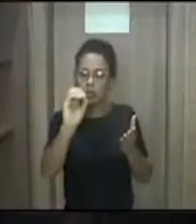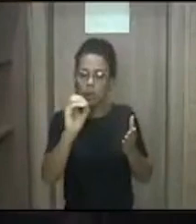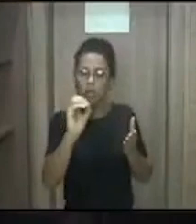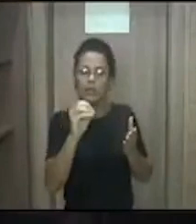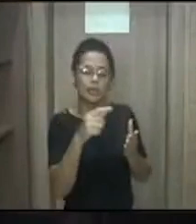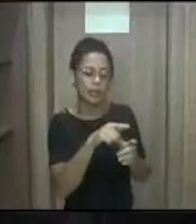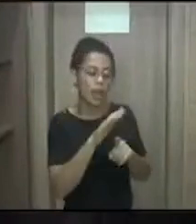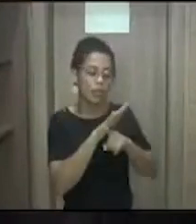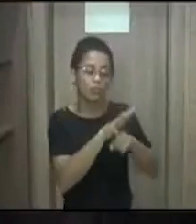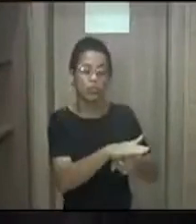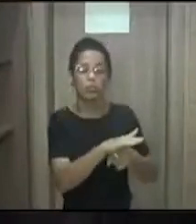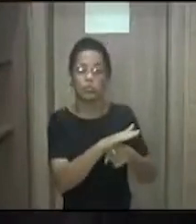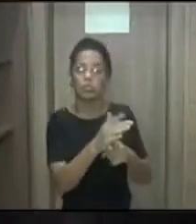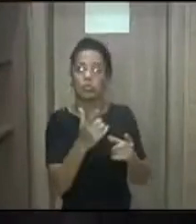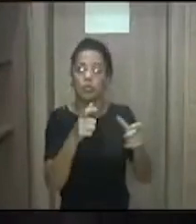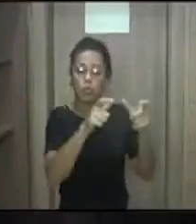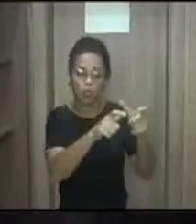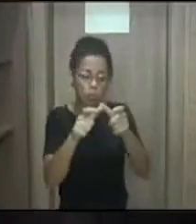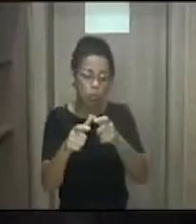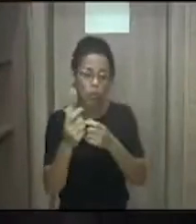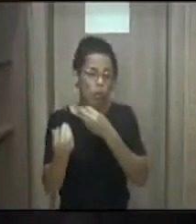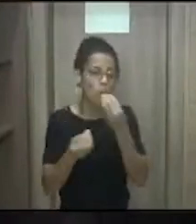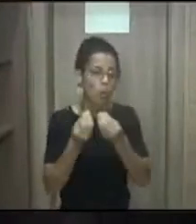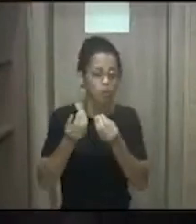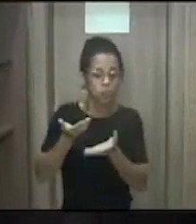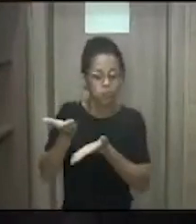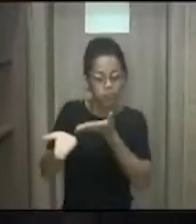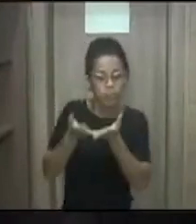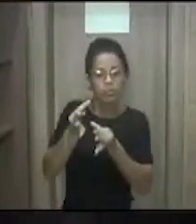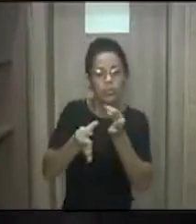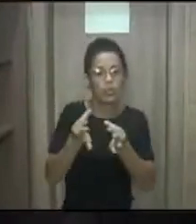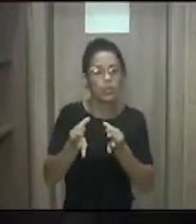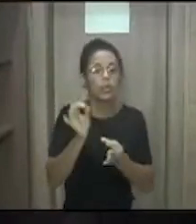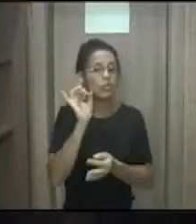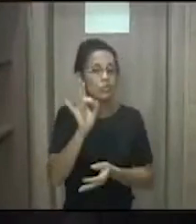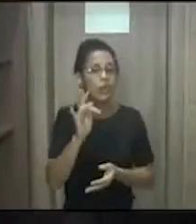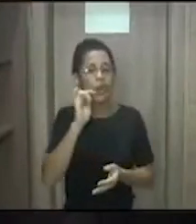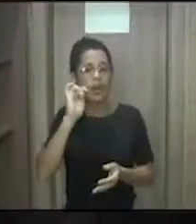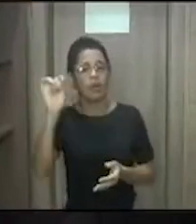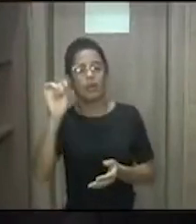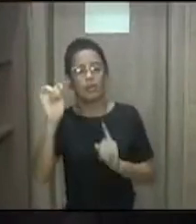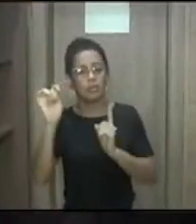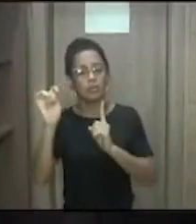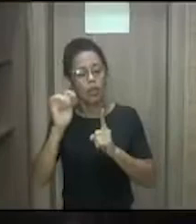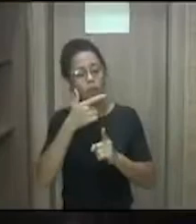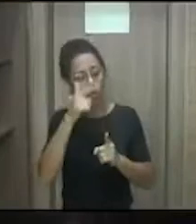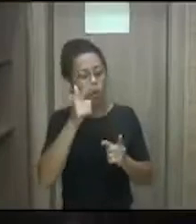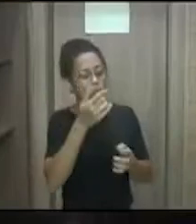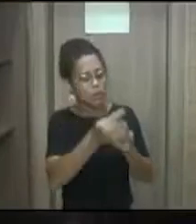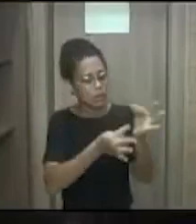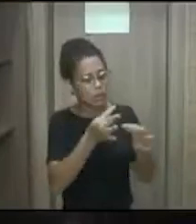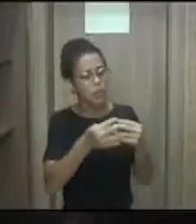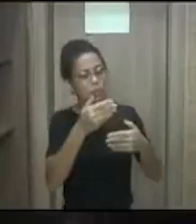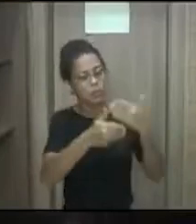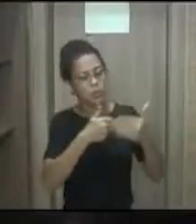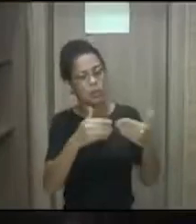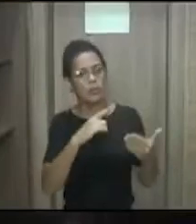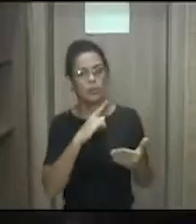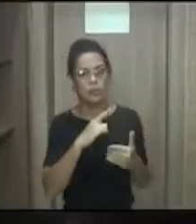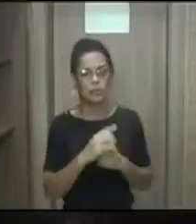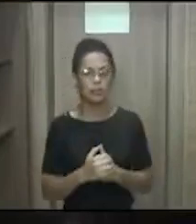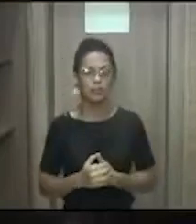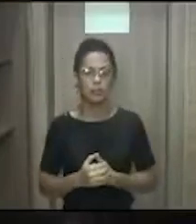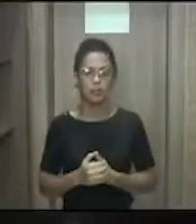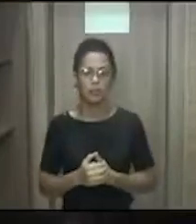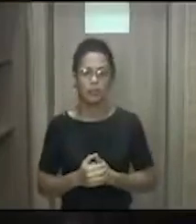algum horizonte de um tratamento que não seja só a extração dentária, né? Então, passo para a